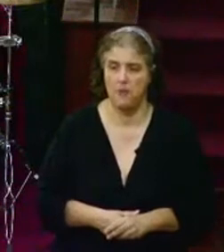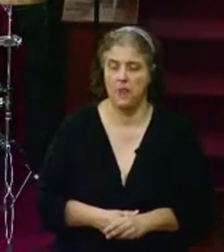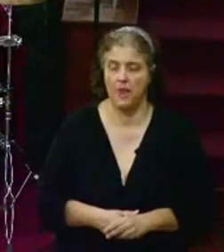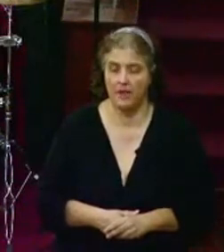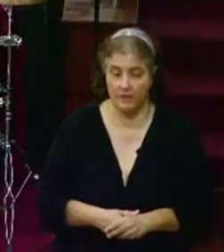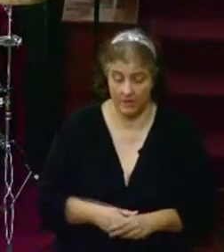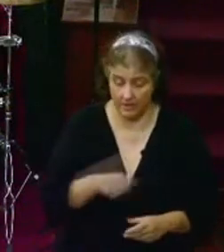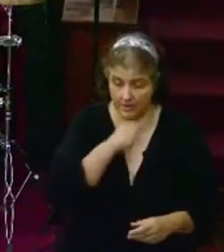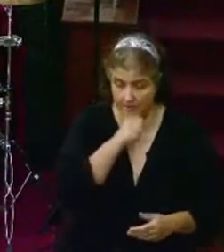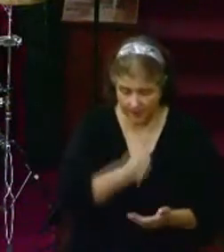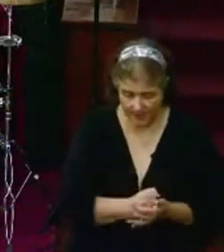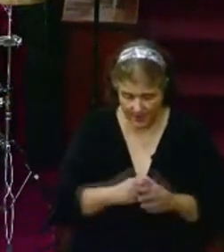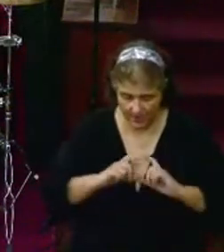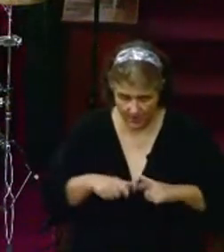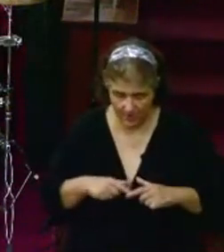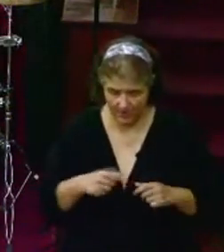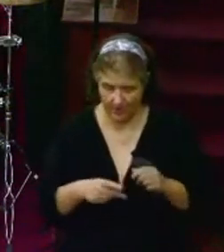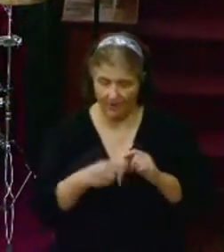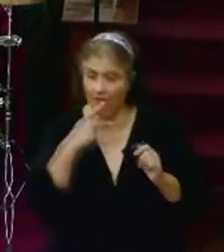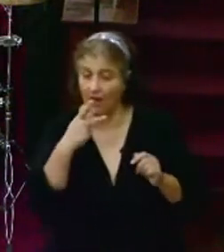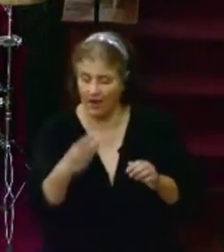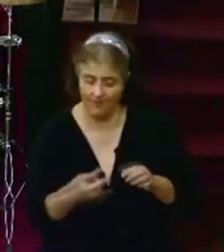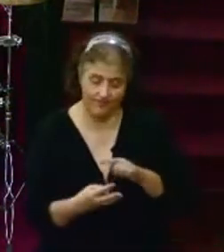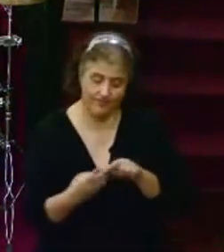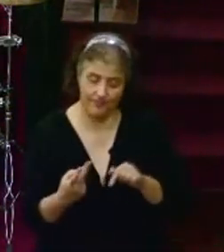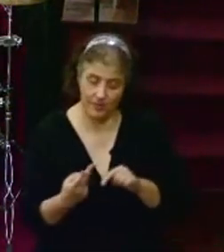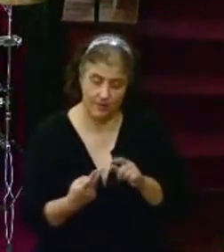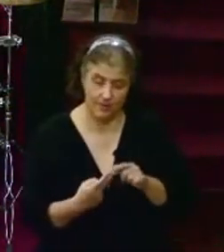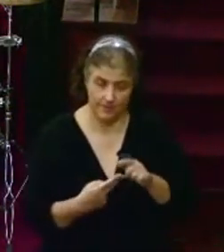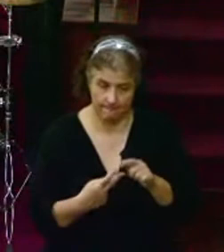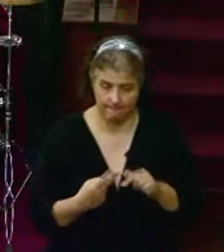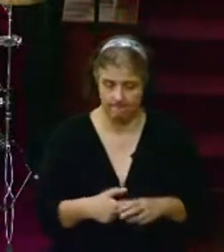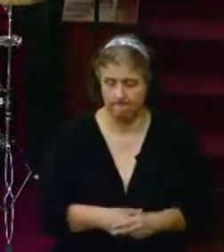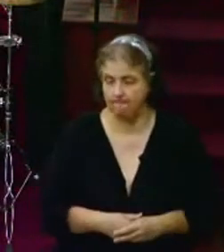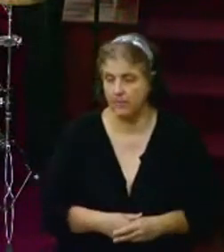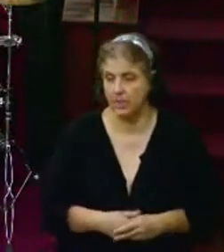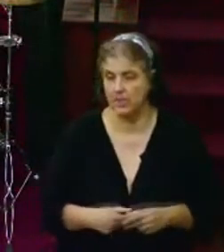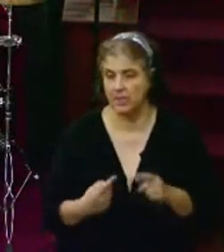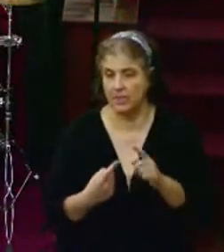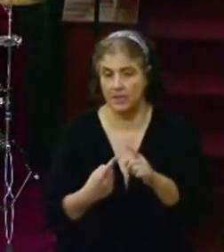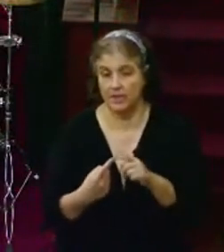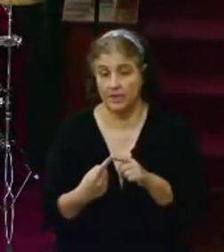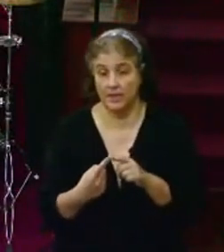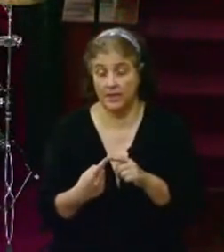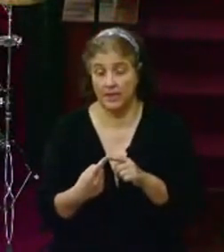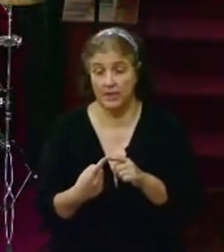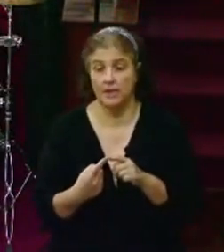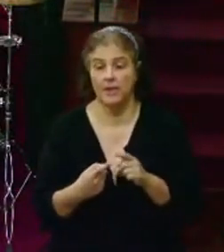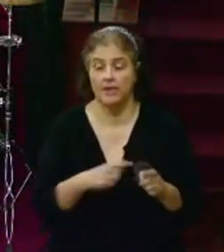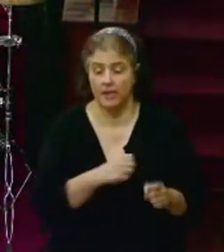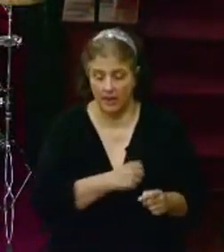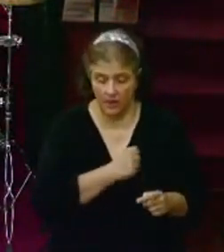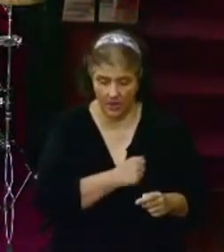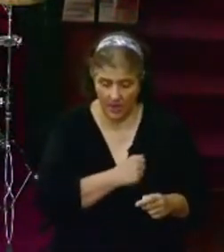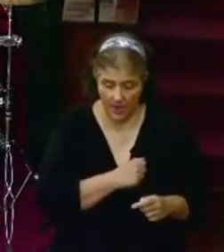então, apresentam duas situações. Primeiro, diz que este centurião ali em Cafarnaum gozava de uma boa reputação do